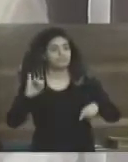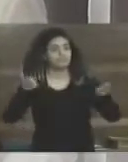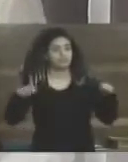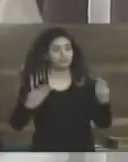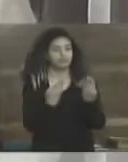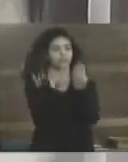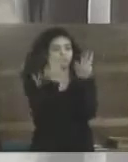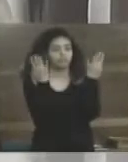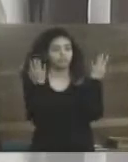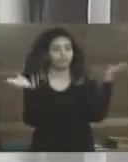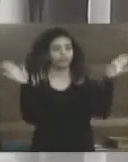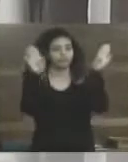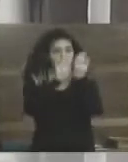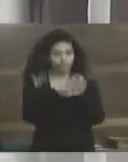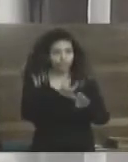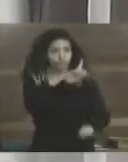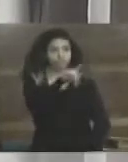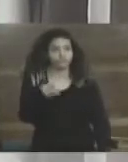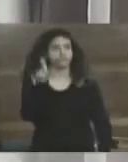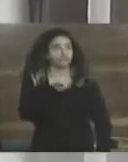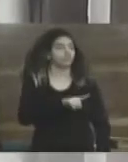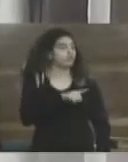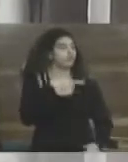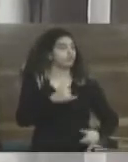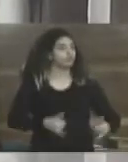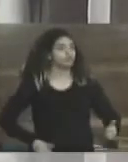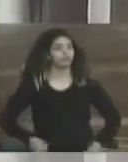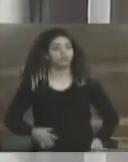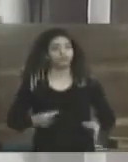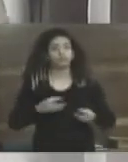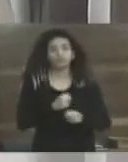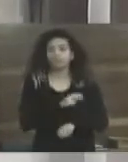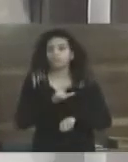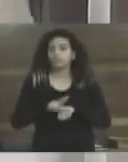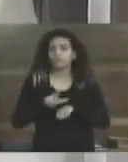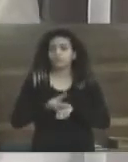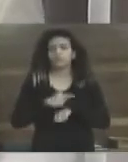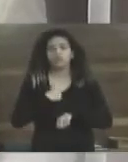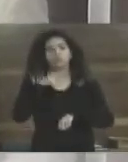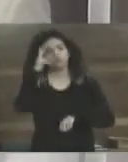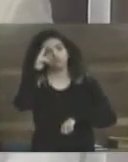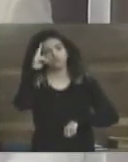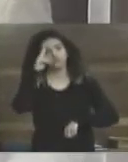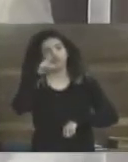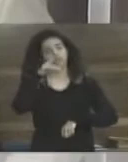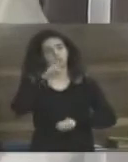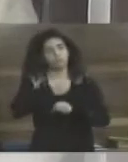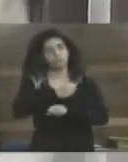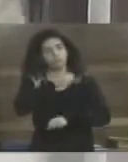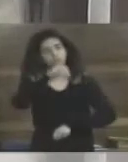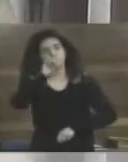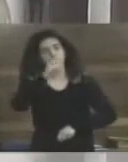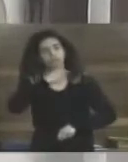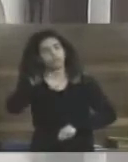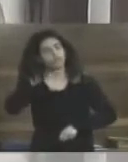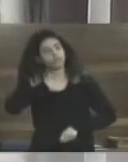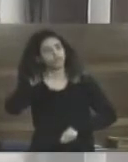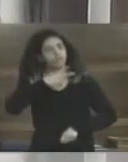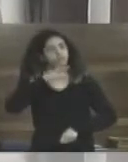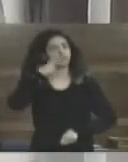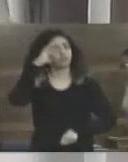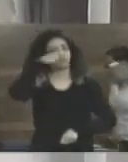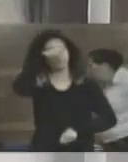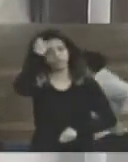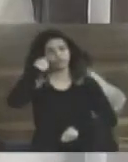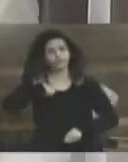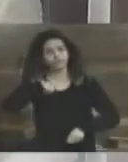portas, sofre todo mundo. Sofre o comércio. Eu lembro da década de 90, estava eu, estava o Rogério, estava o